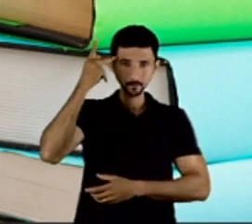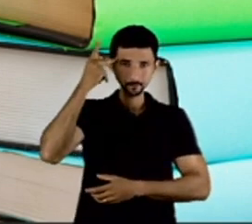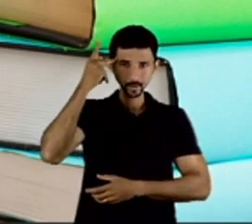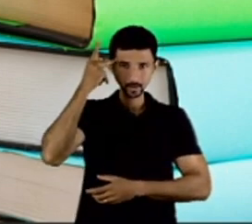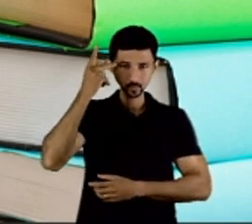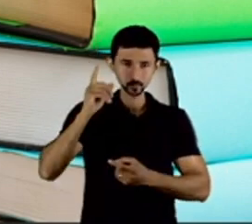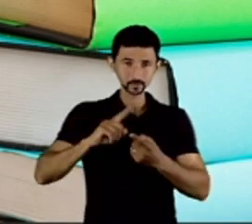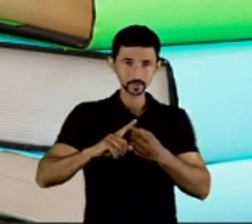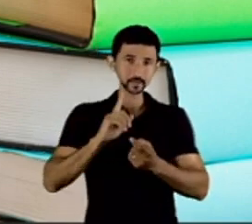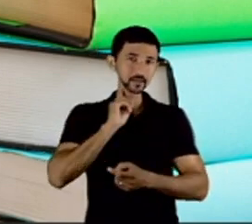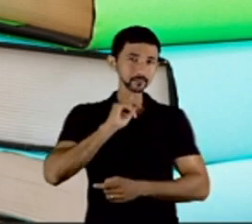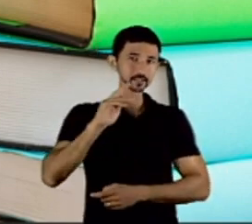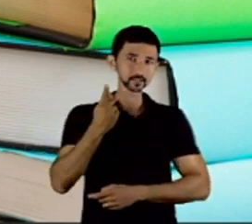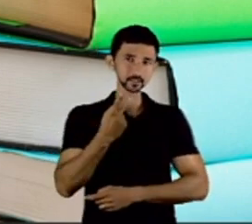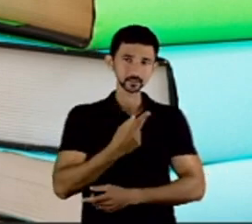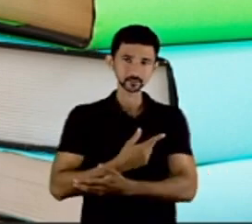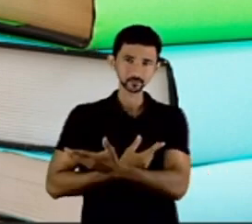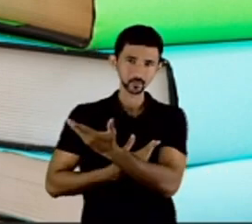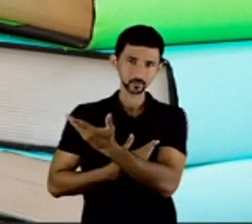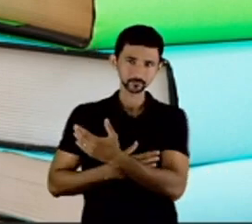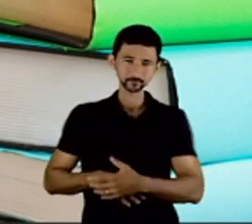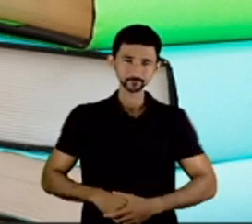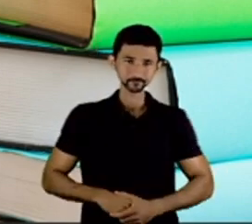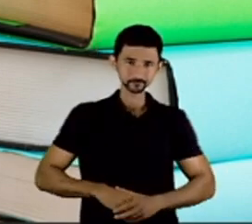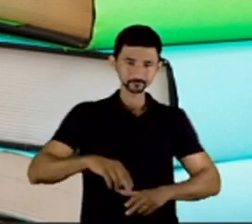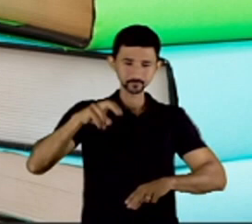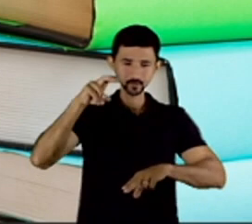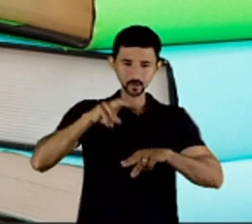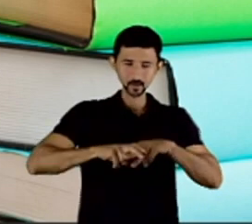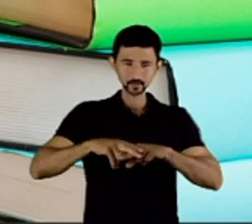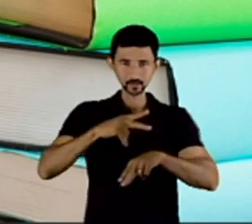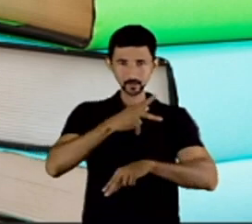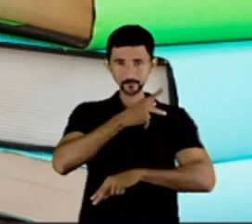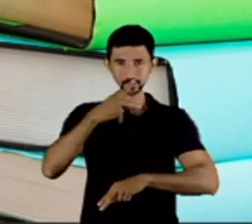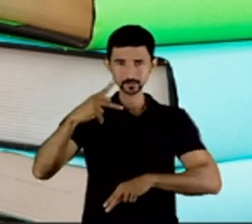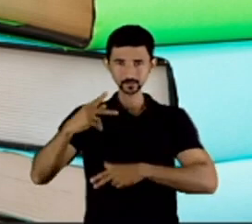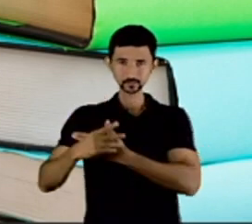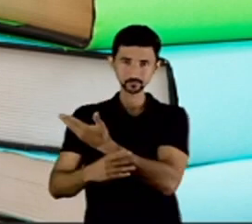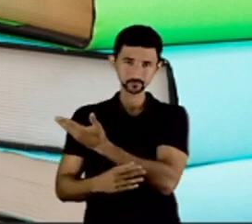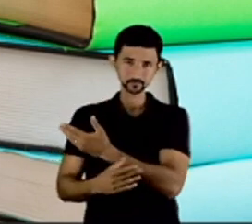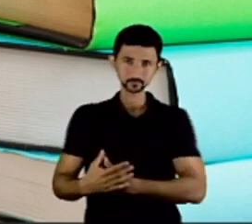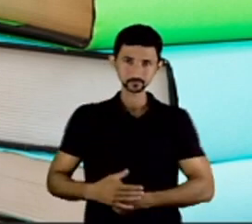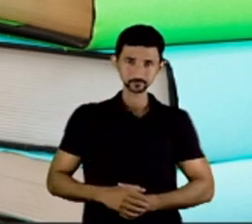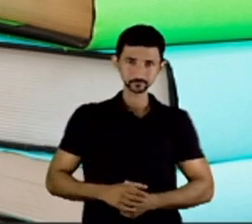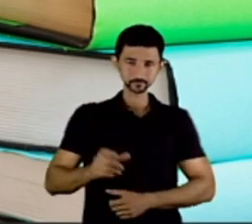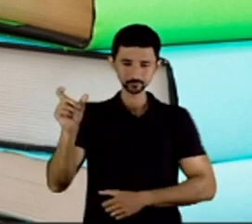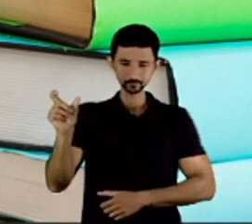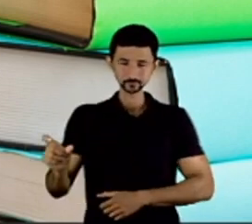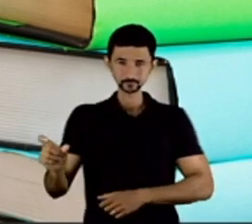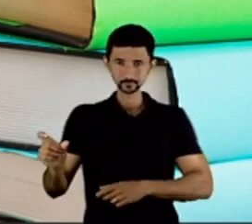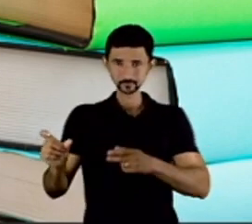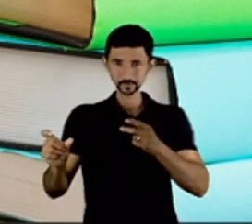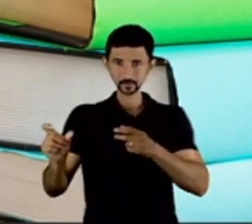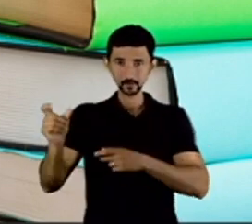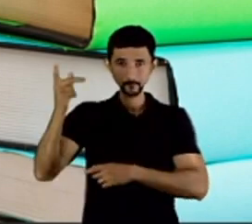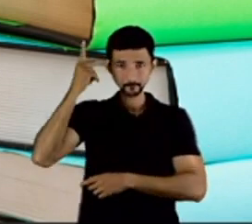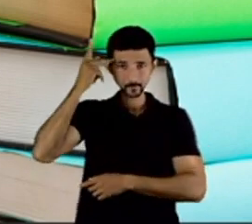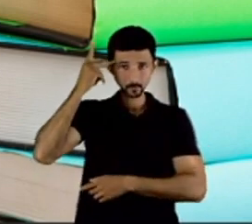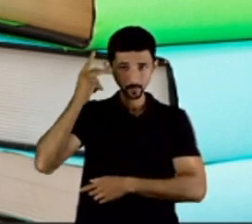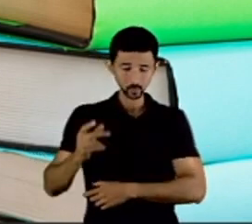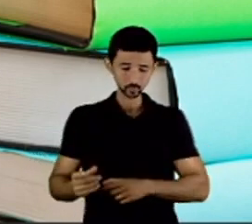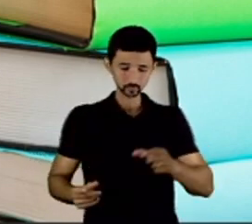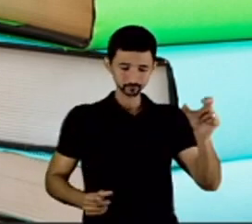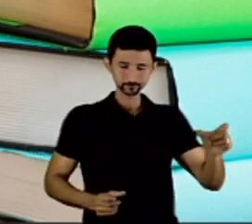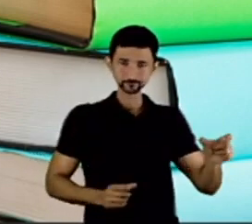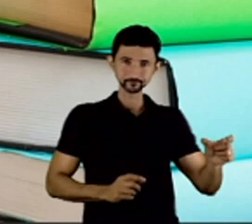Essa imagem aqui mostra, né, a cadeira da presidência. De um lado está São Paulo e de outro lado